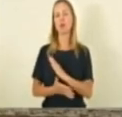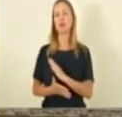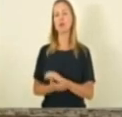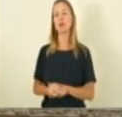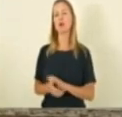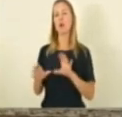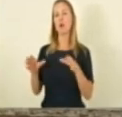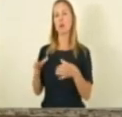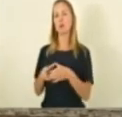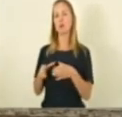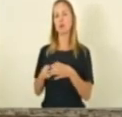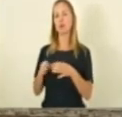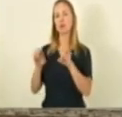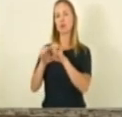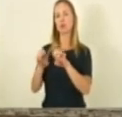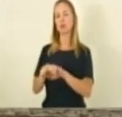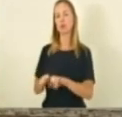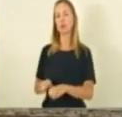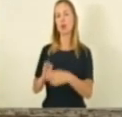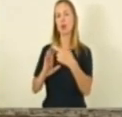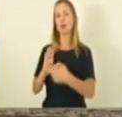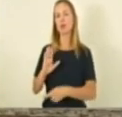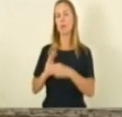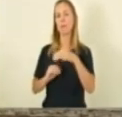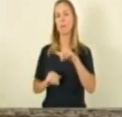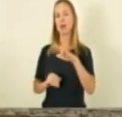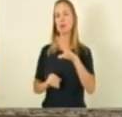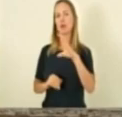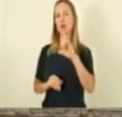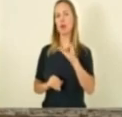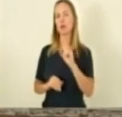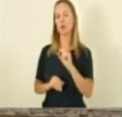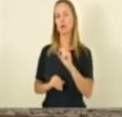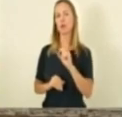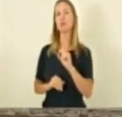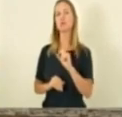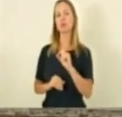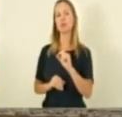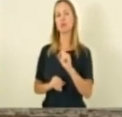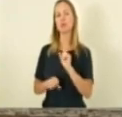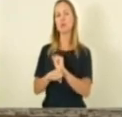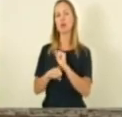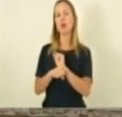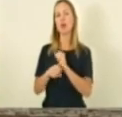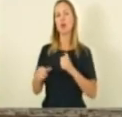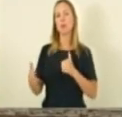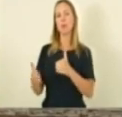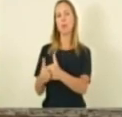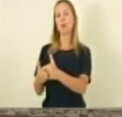Comissão de Infraestrutura, o relator, o deputado Marcelo Santos, se prevaleceu